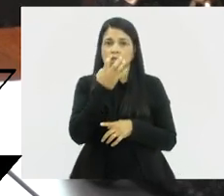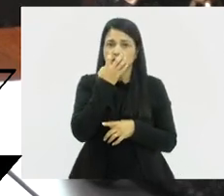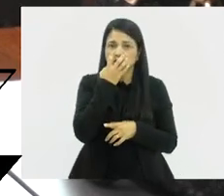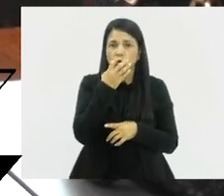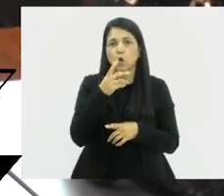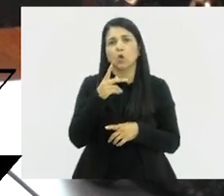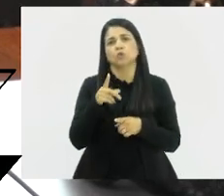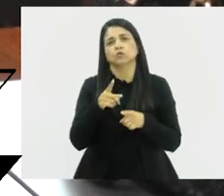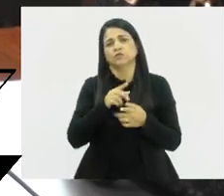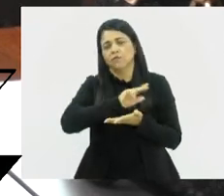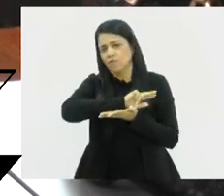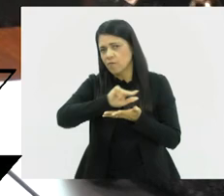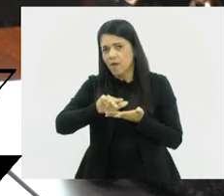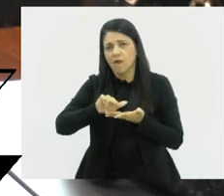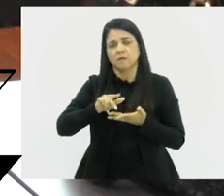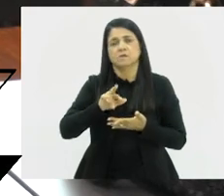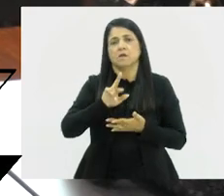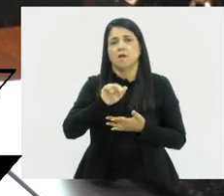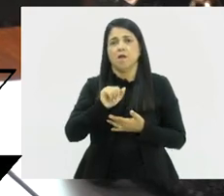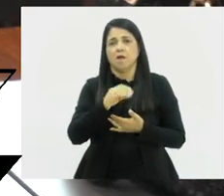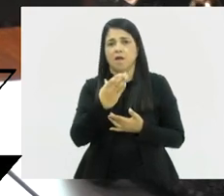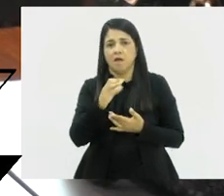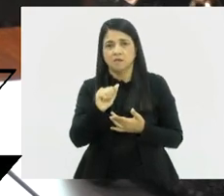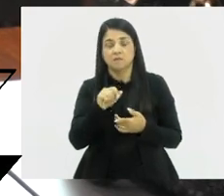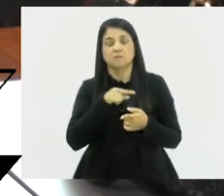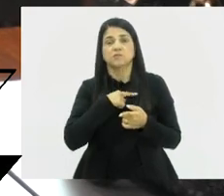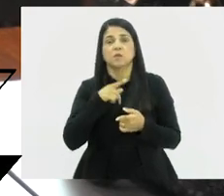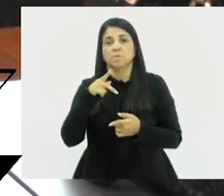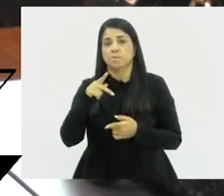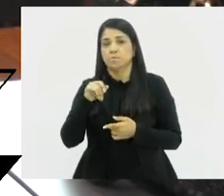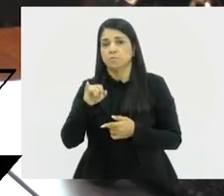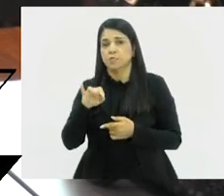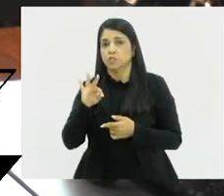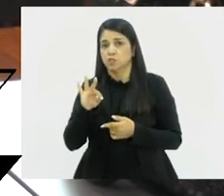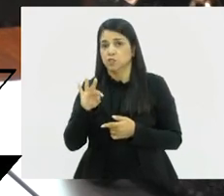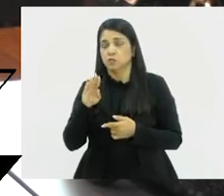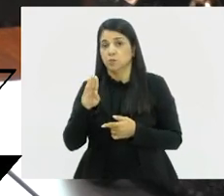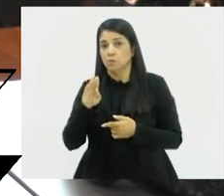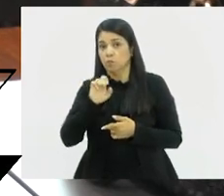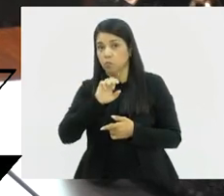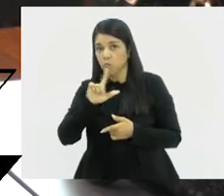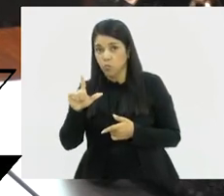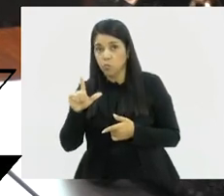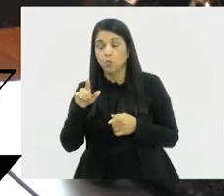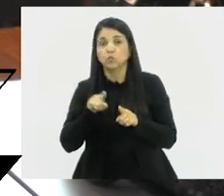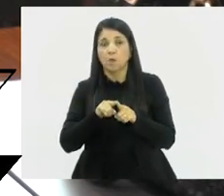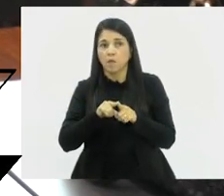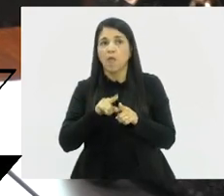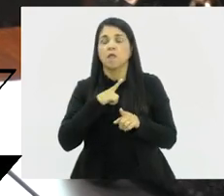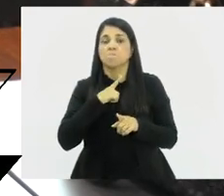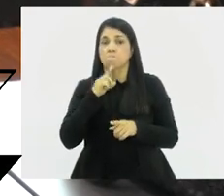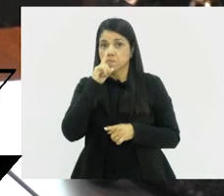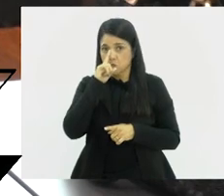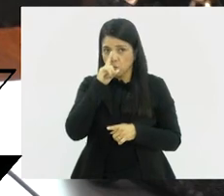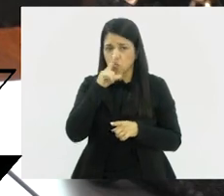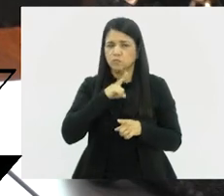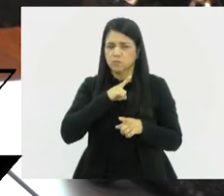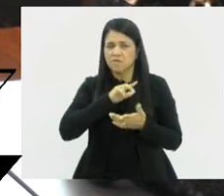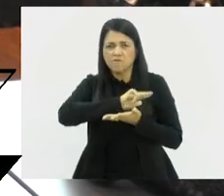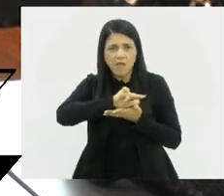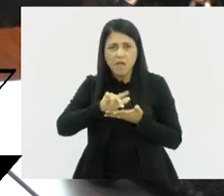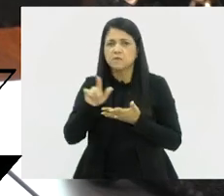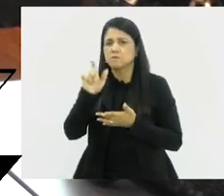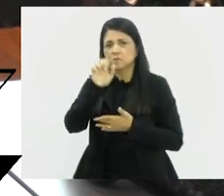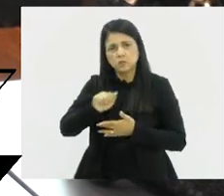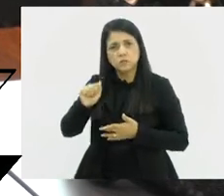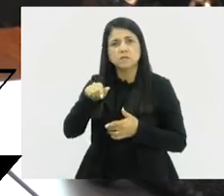outras, consideradas perigosas. E o que me, mais uma vez, o que me chama a atenção é